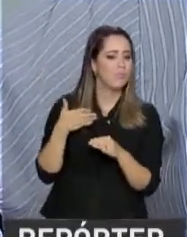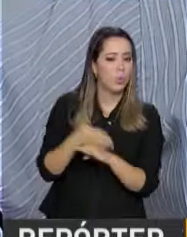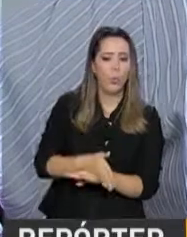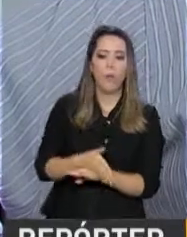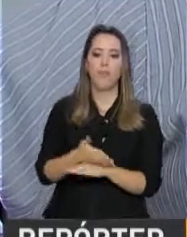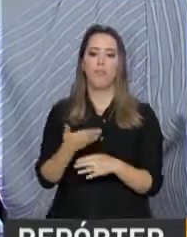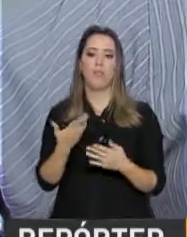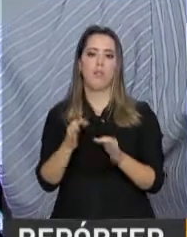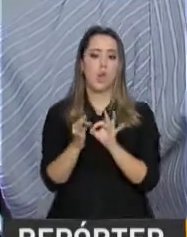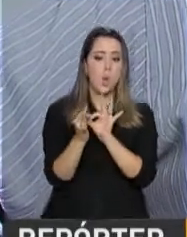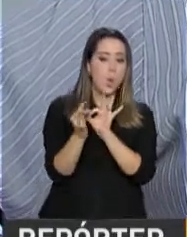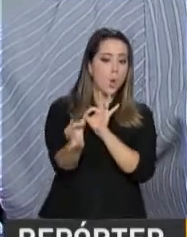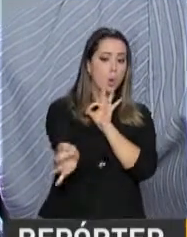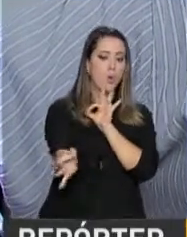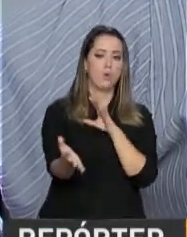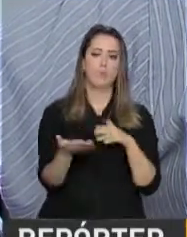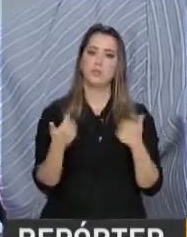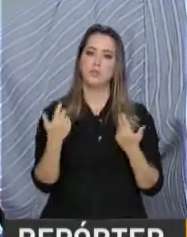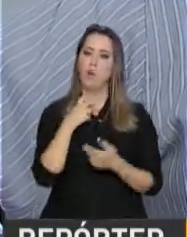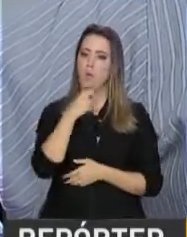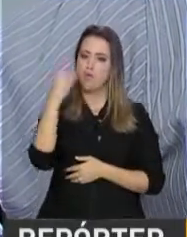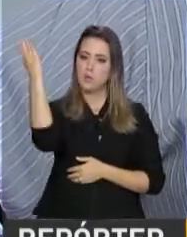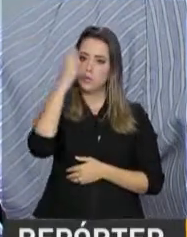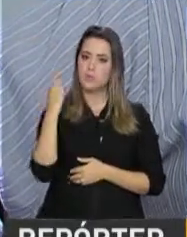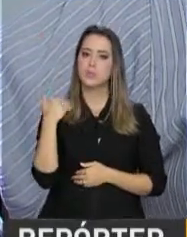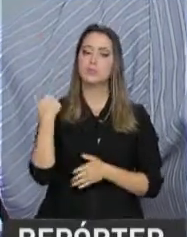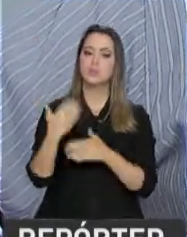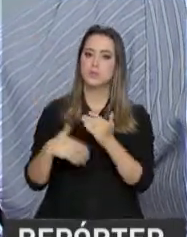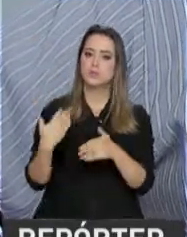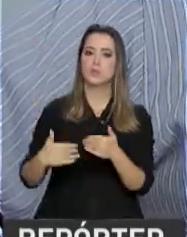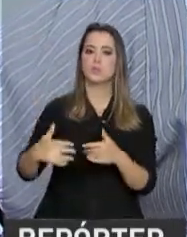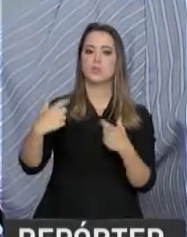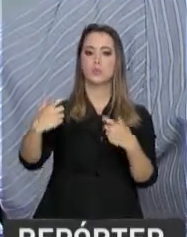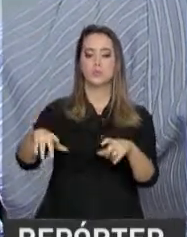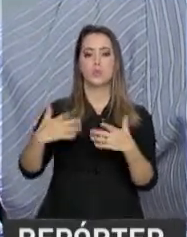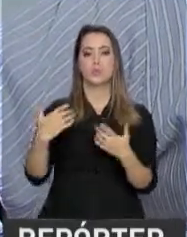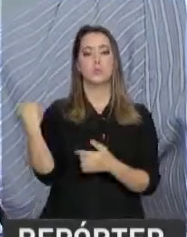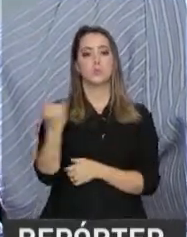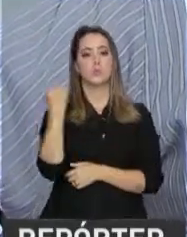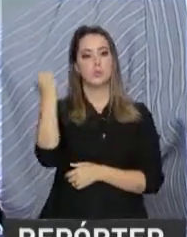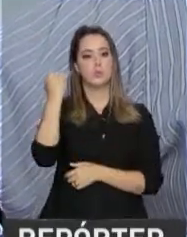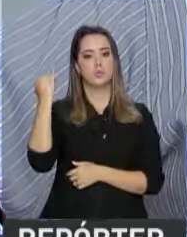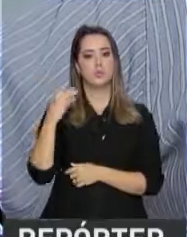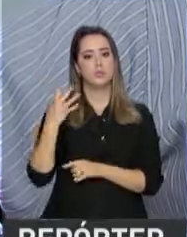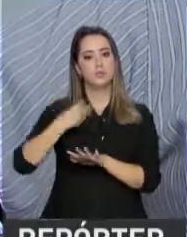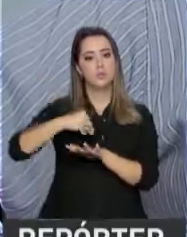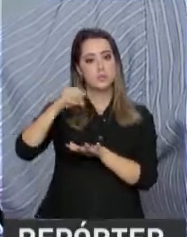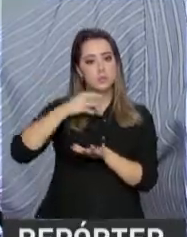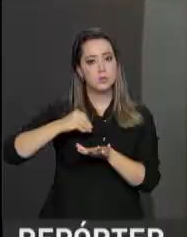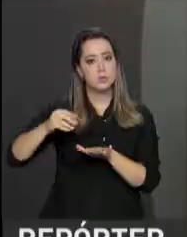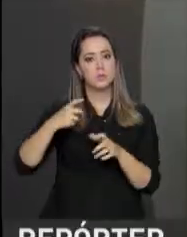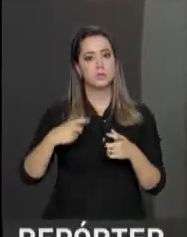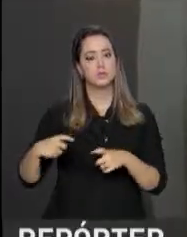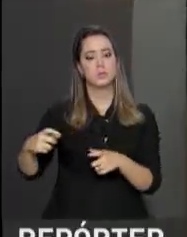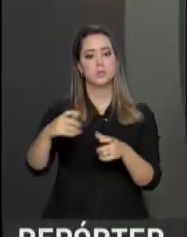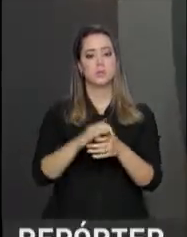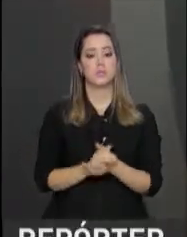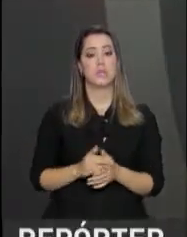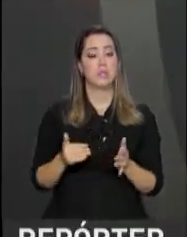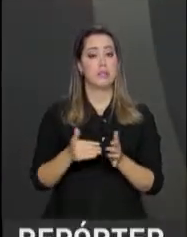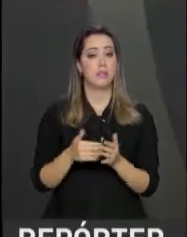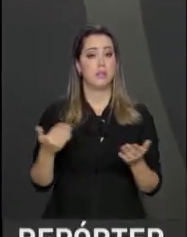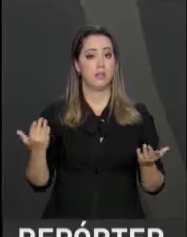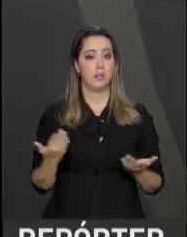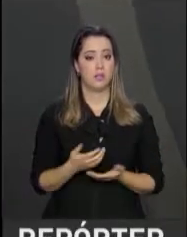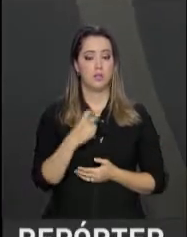e ea voz do brasil continua sendo um veículo ainda de muita informação para esses povos até agora a